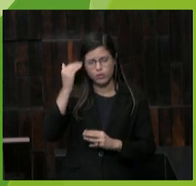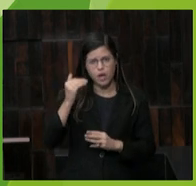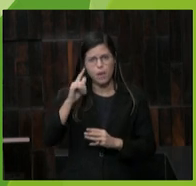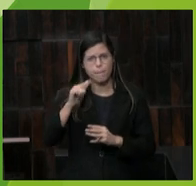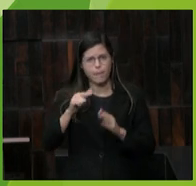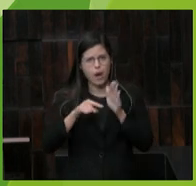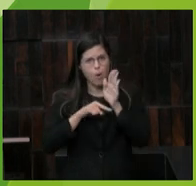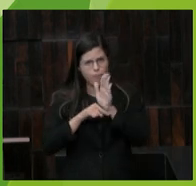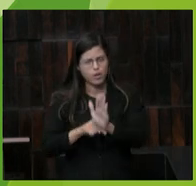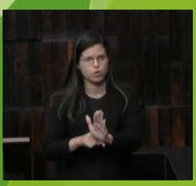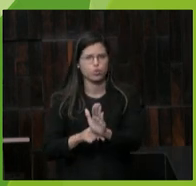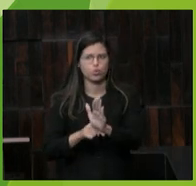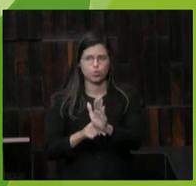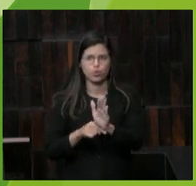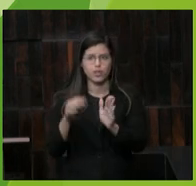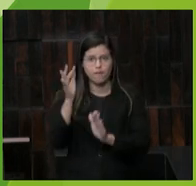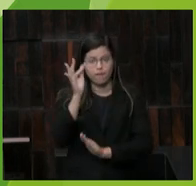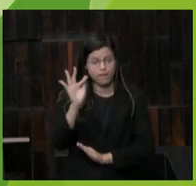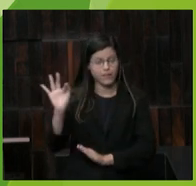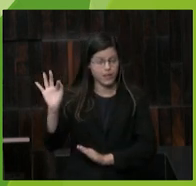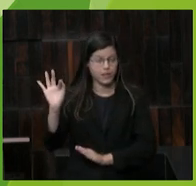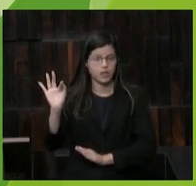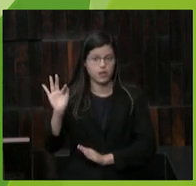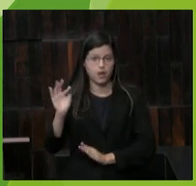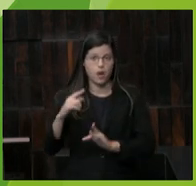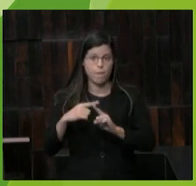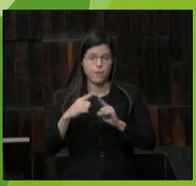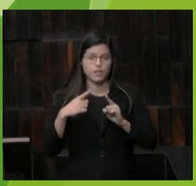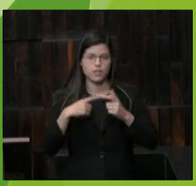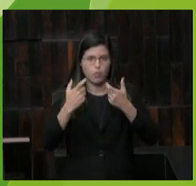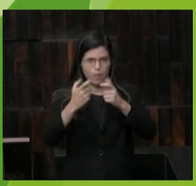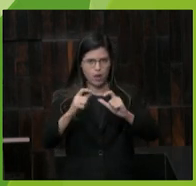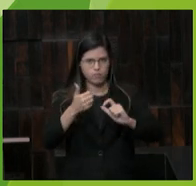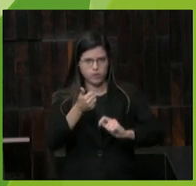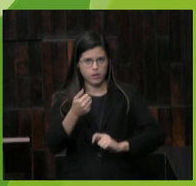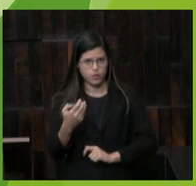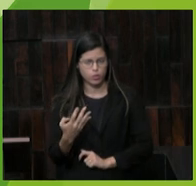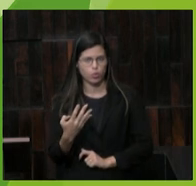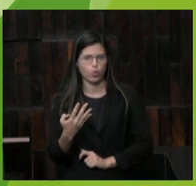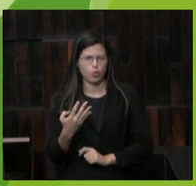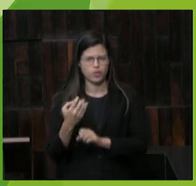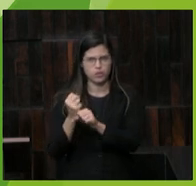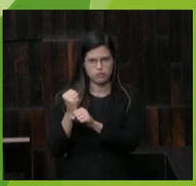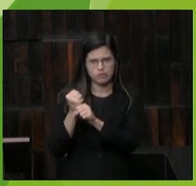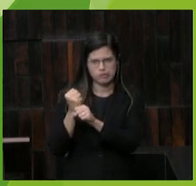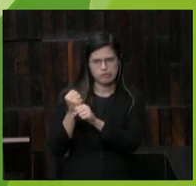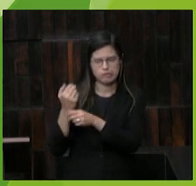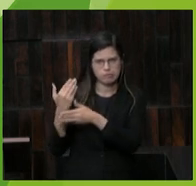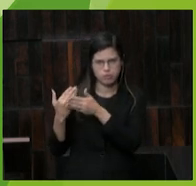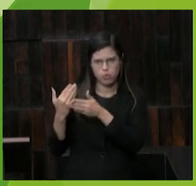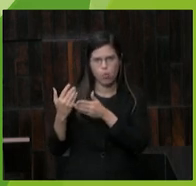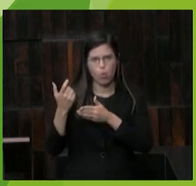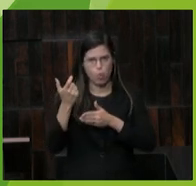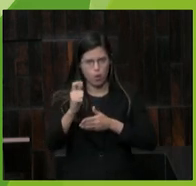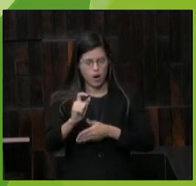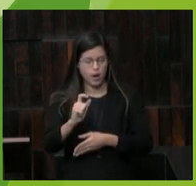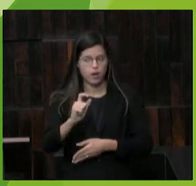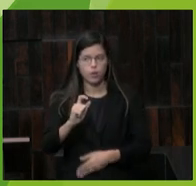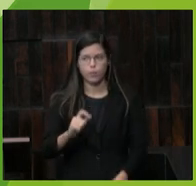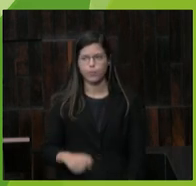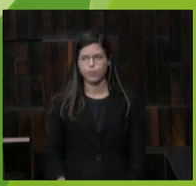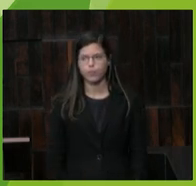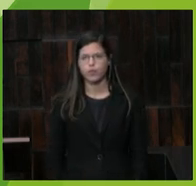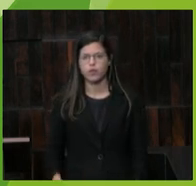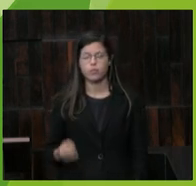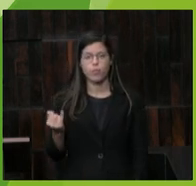assistencial federal, mas teve esse parágrafo 14, que foi inserido há poucos anos, que ele fala o seguinte, esse que